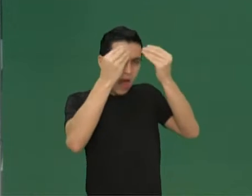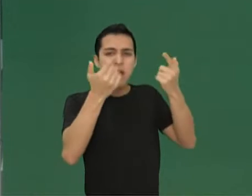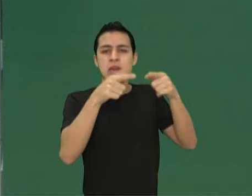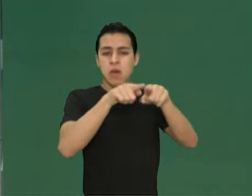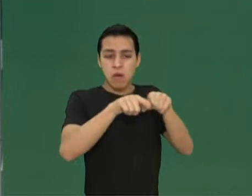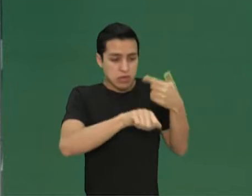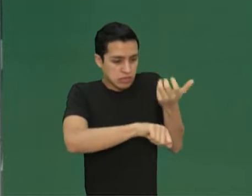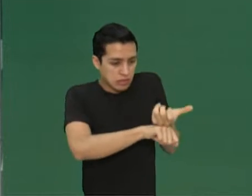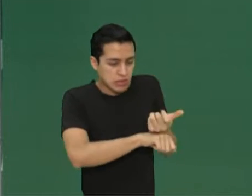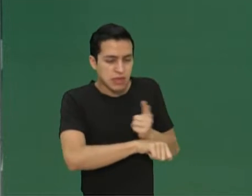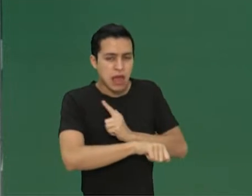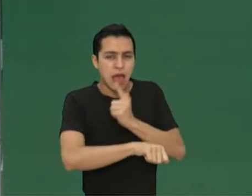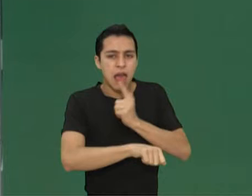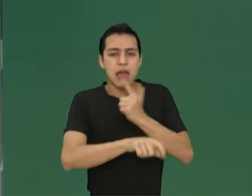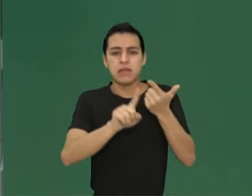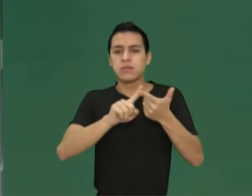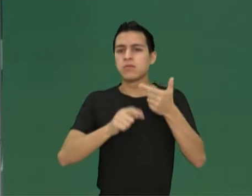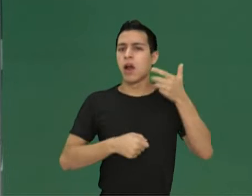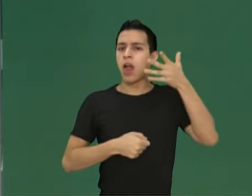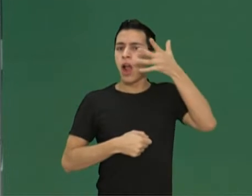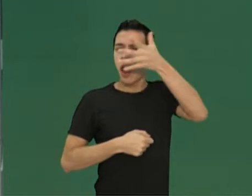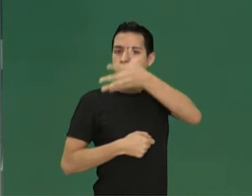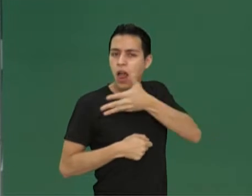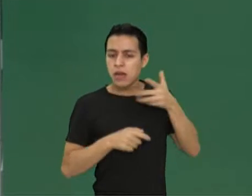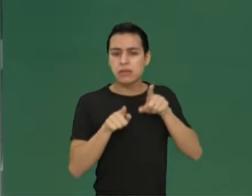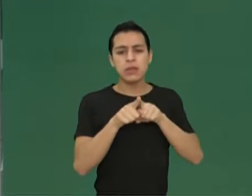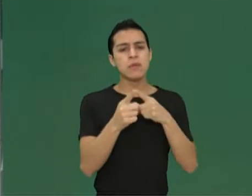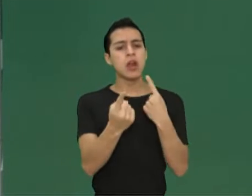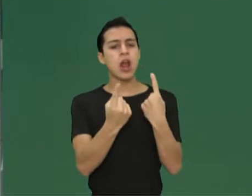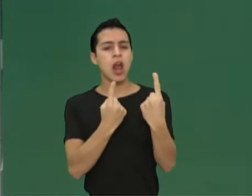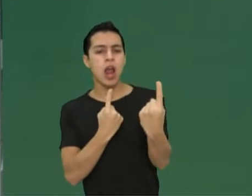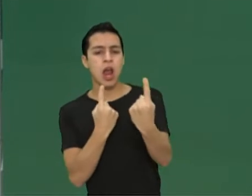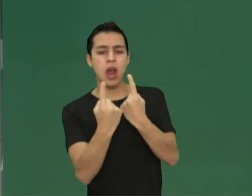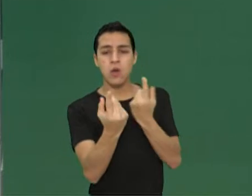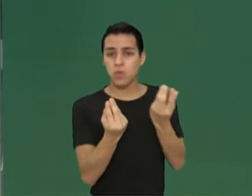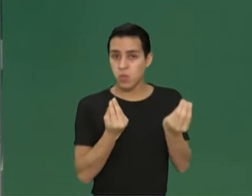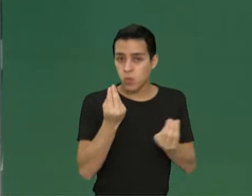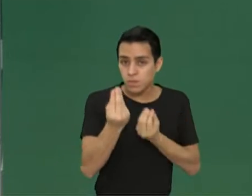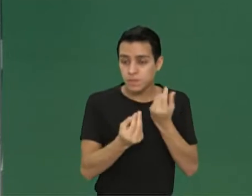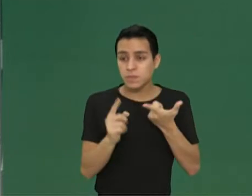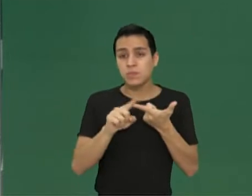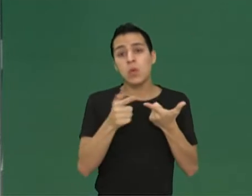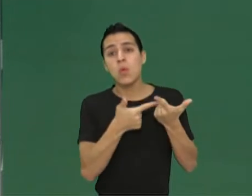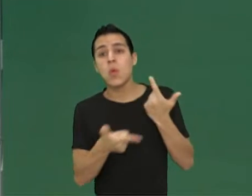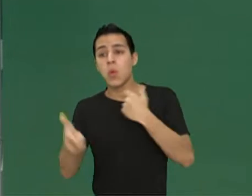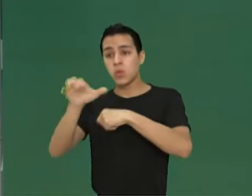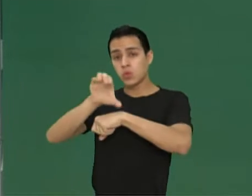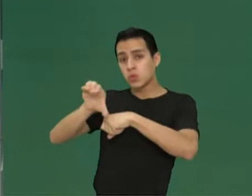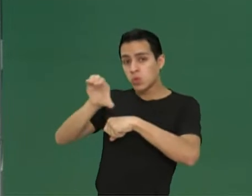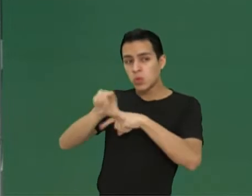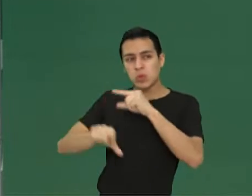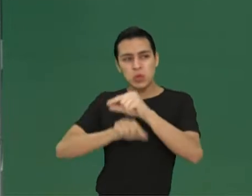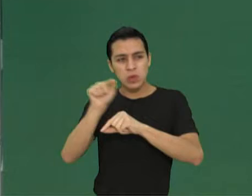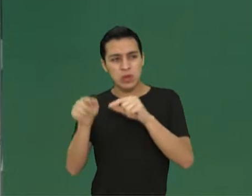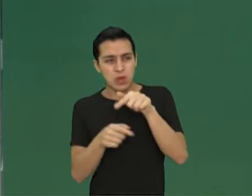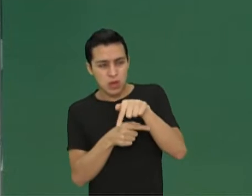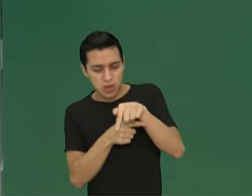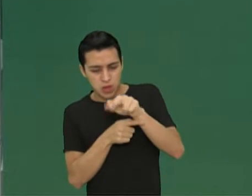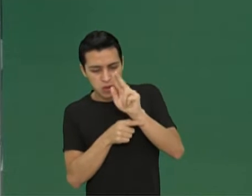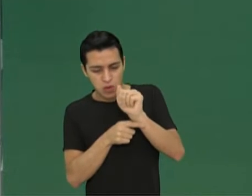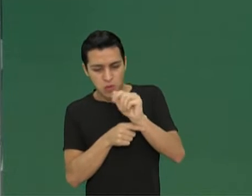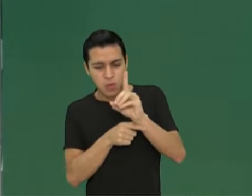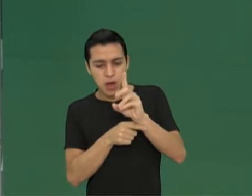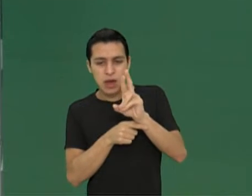a gramática, a retórica, a dialética, tá? E um outro curso chamado Quadrivium.